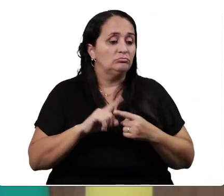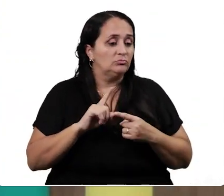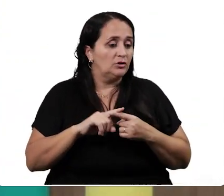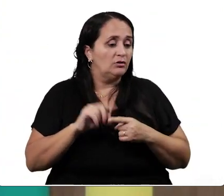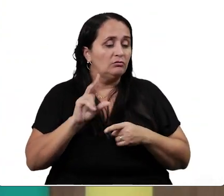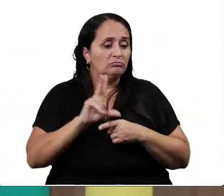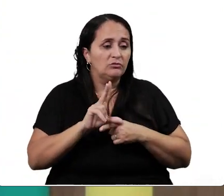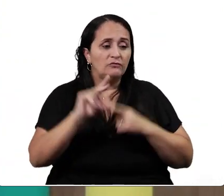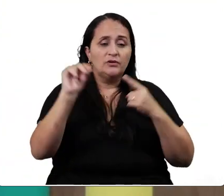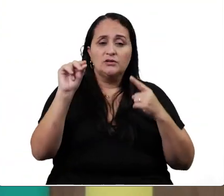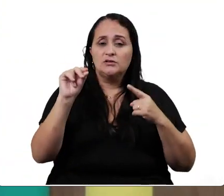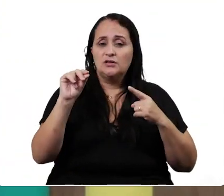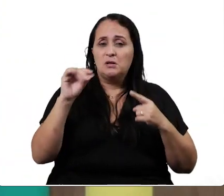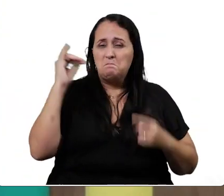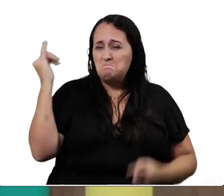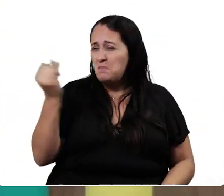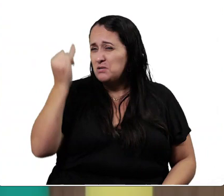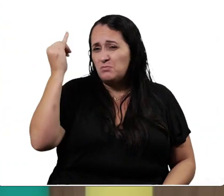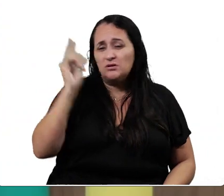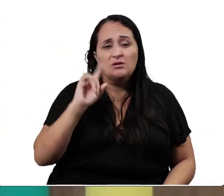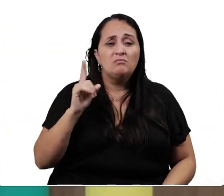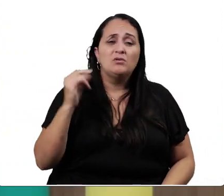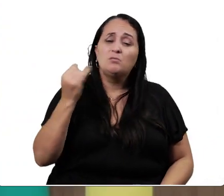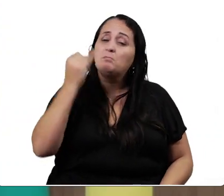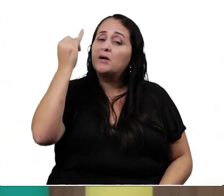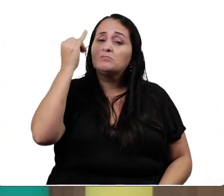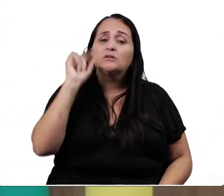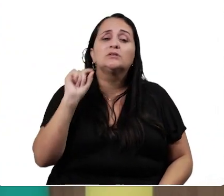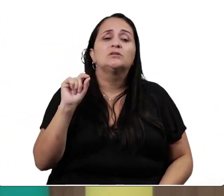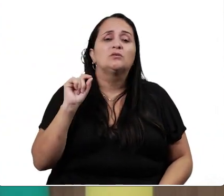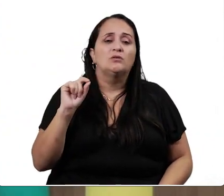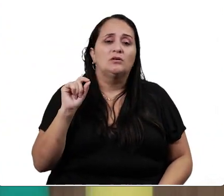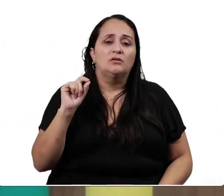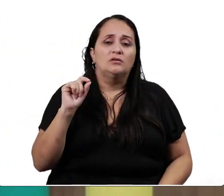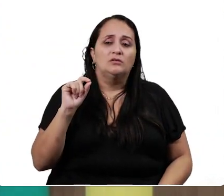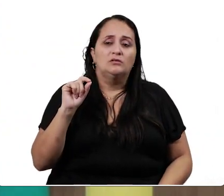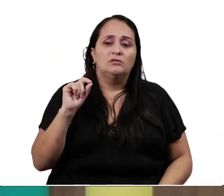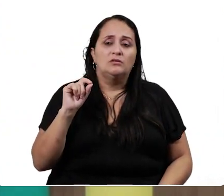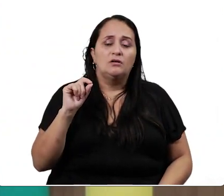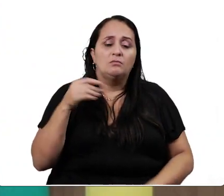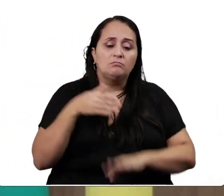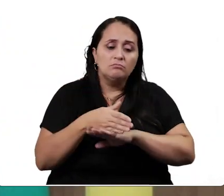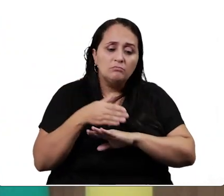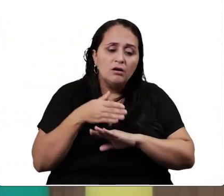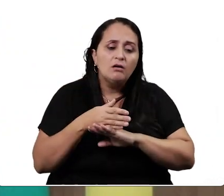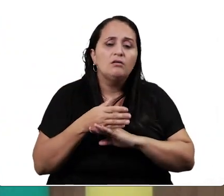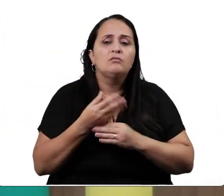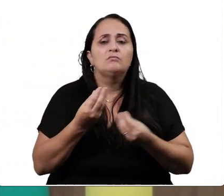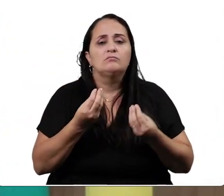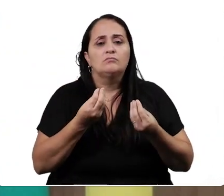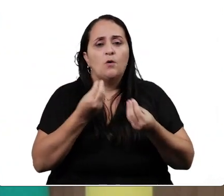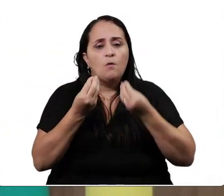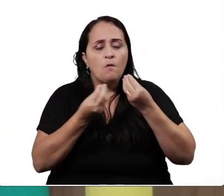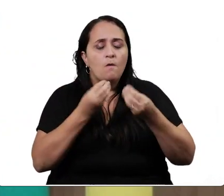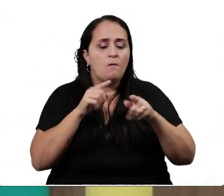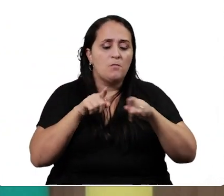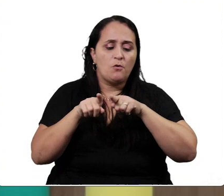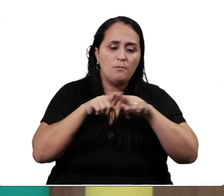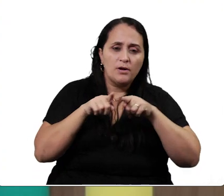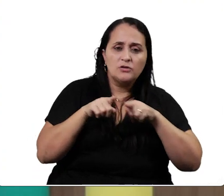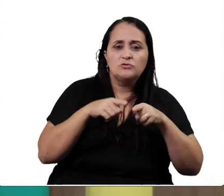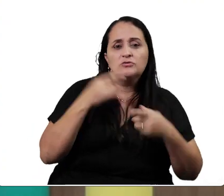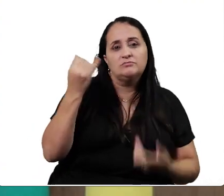vencer não é o mais importante, tá? Então, letra B, cai fora. Vamos